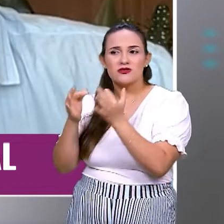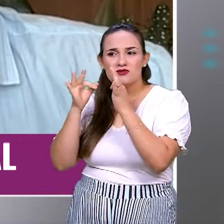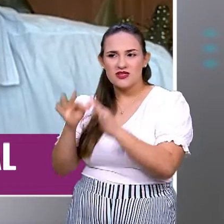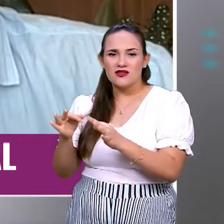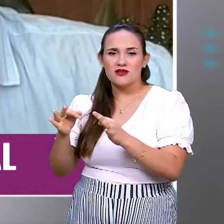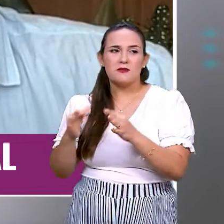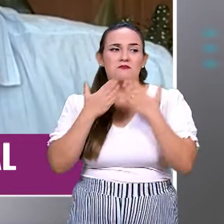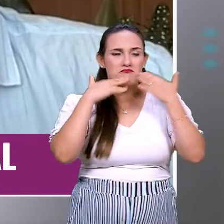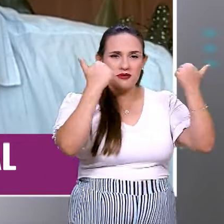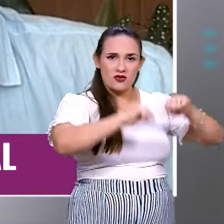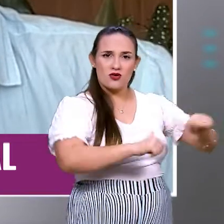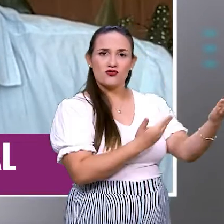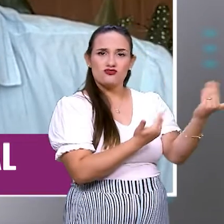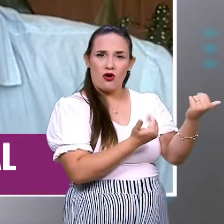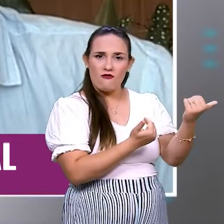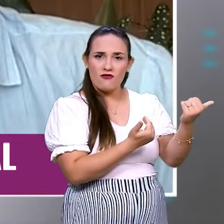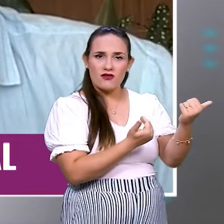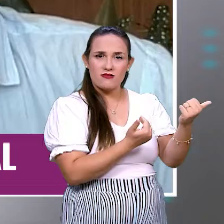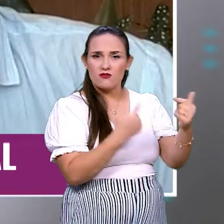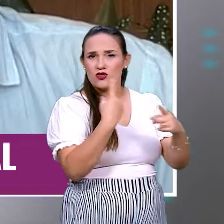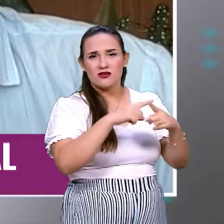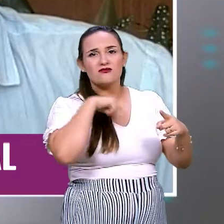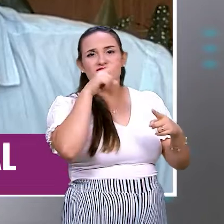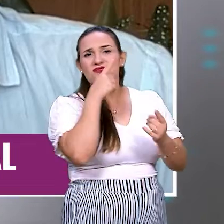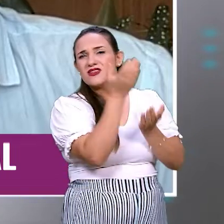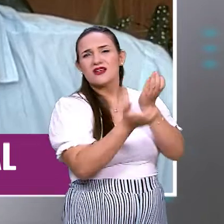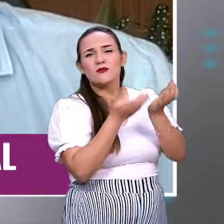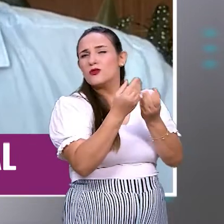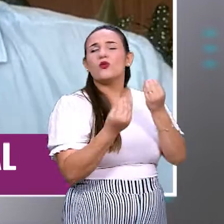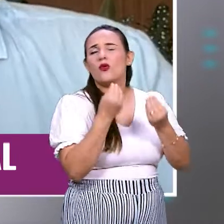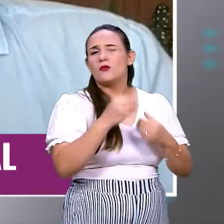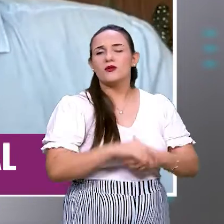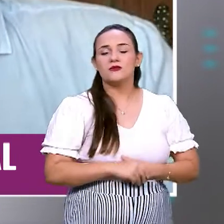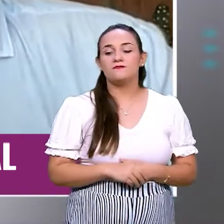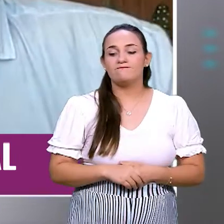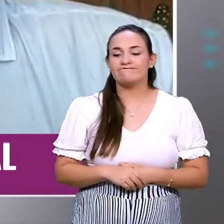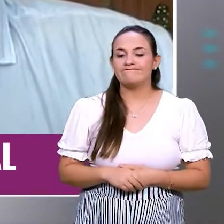esse adolescente ele fica mais difícil de ser tratado?